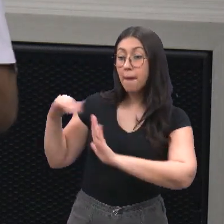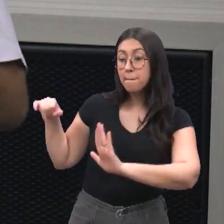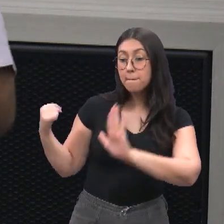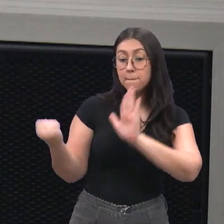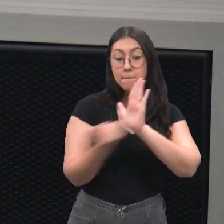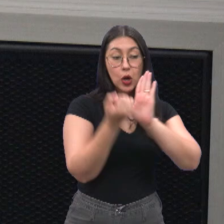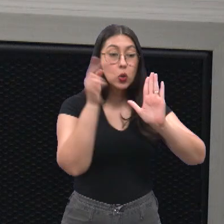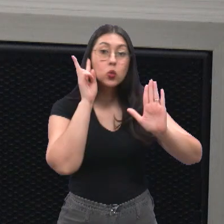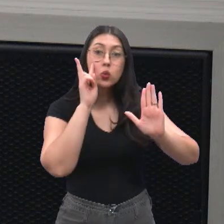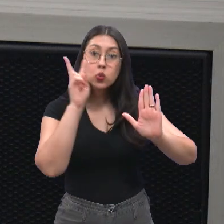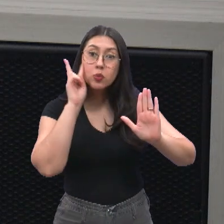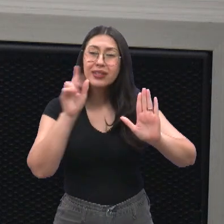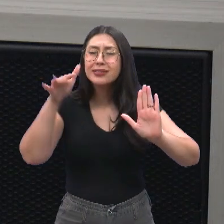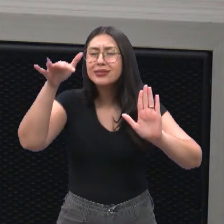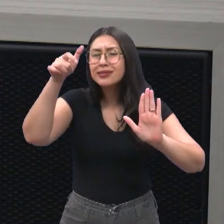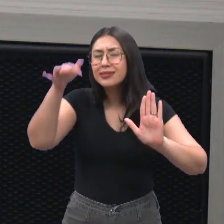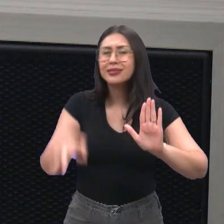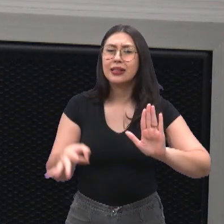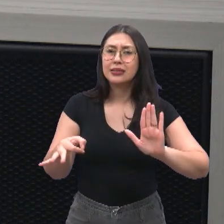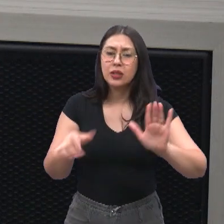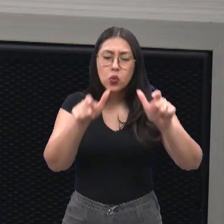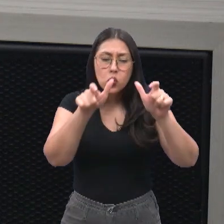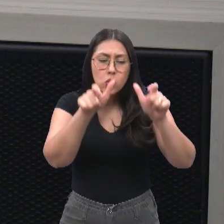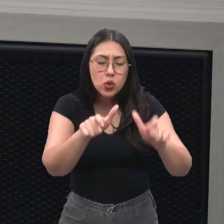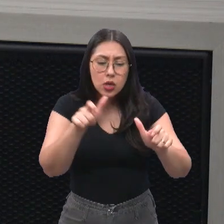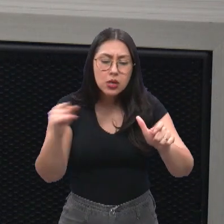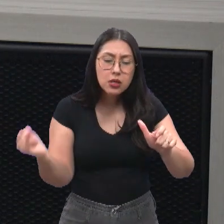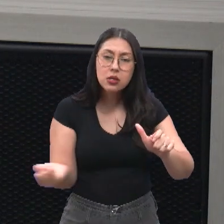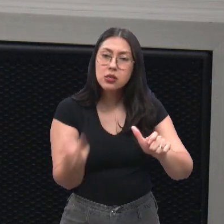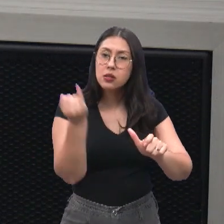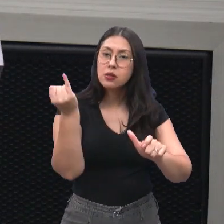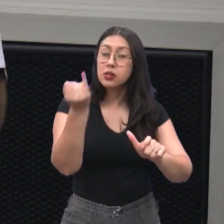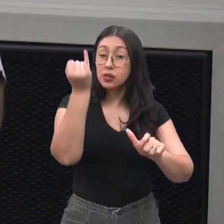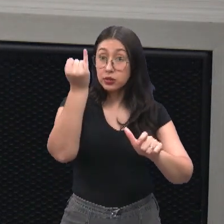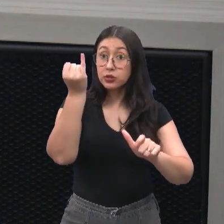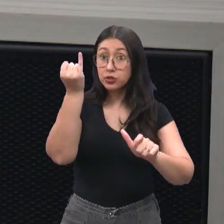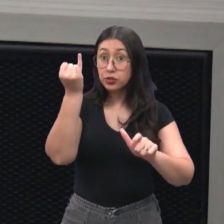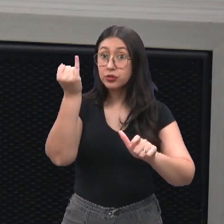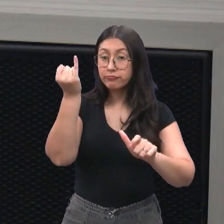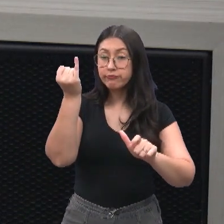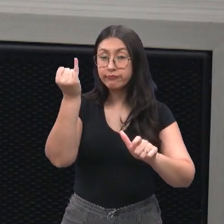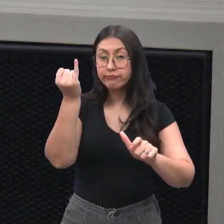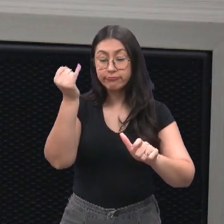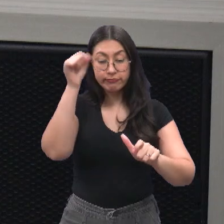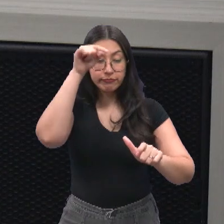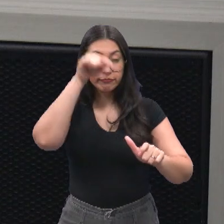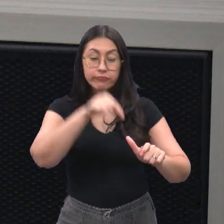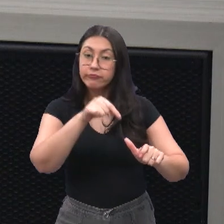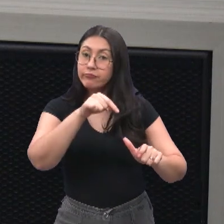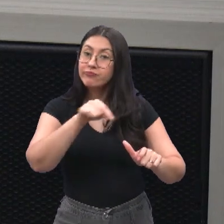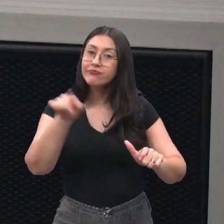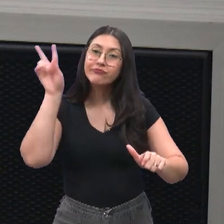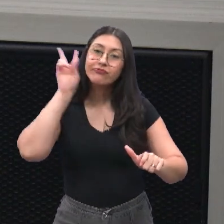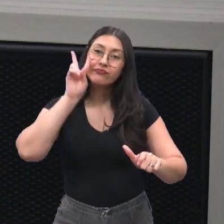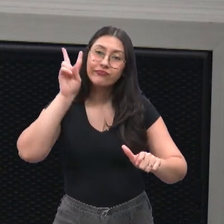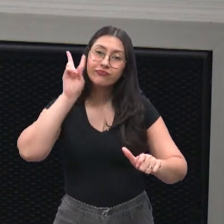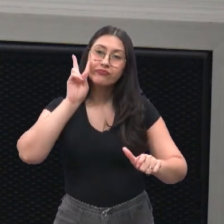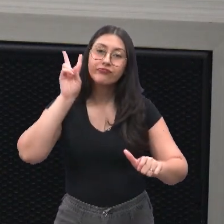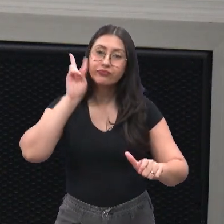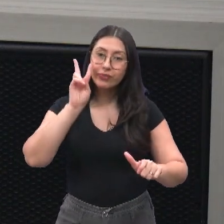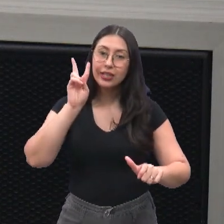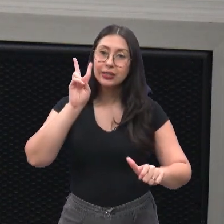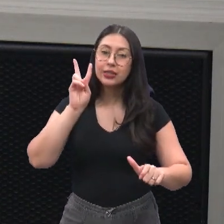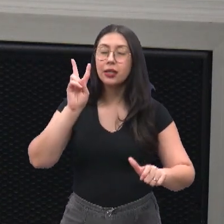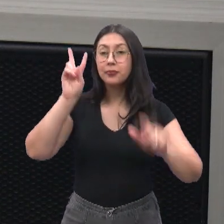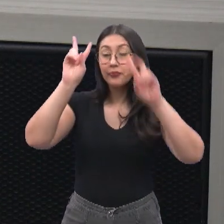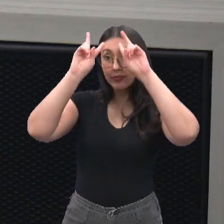local, com certeza, importante, onde vai estar ali essa lembrança de seres